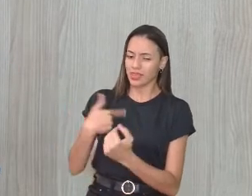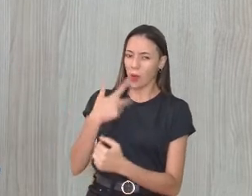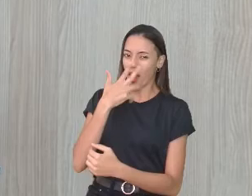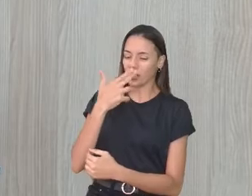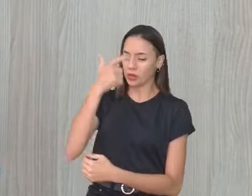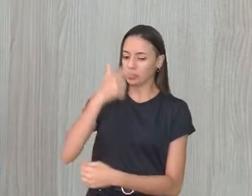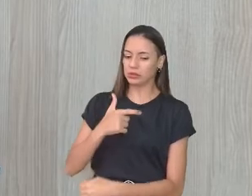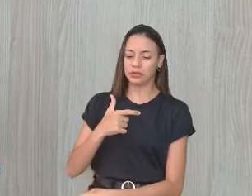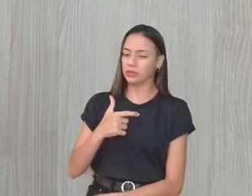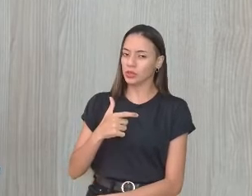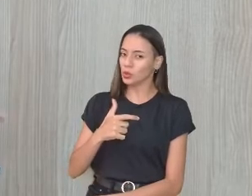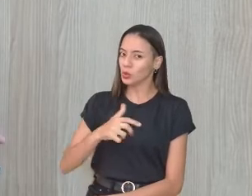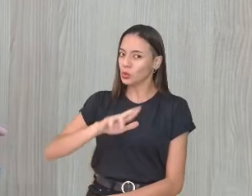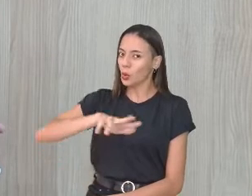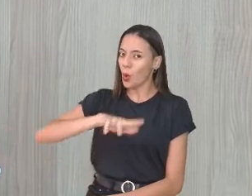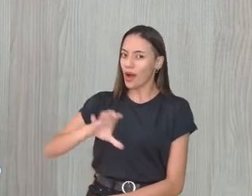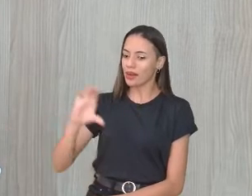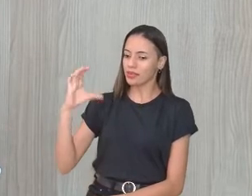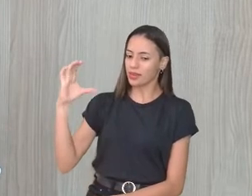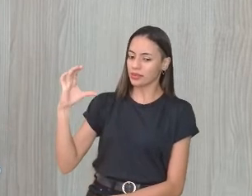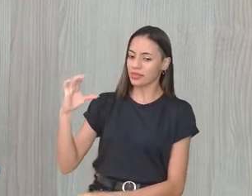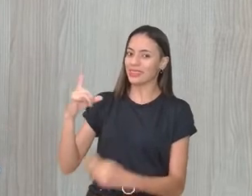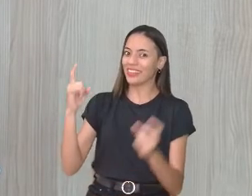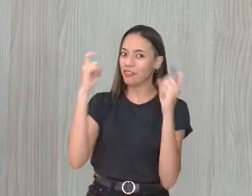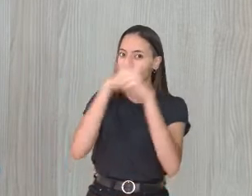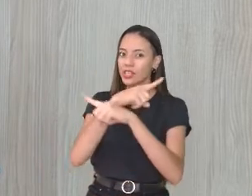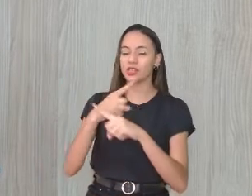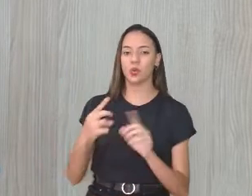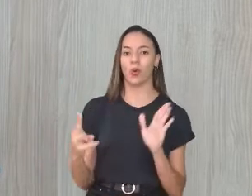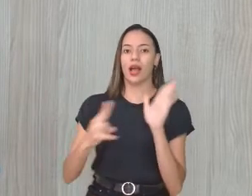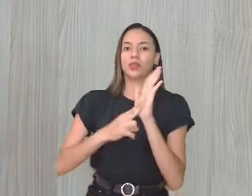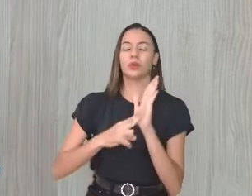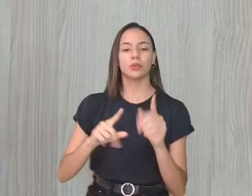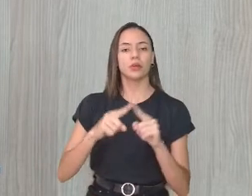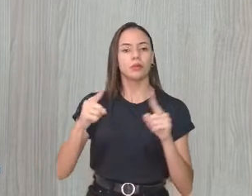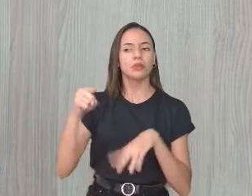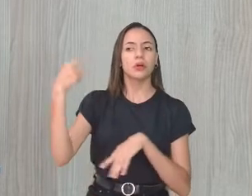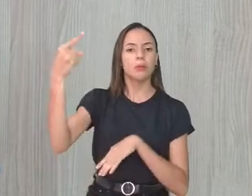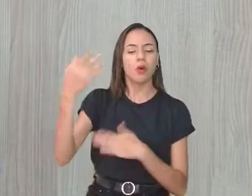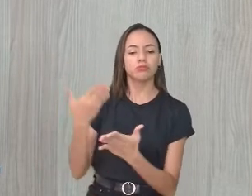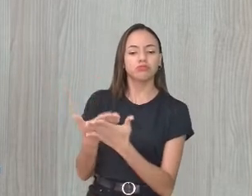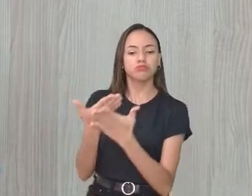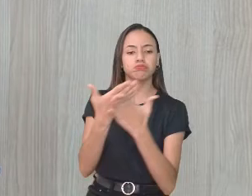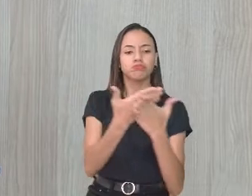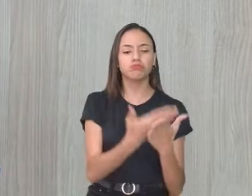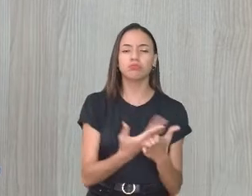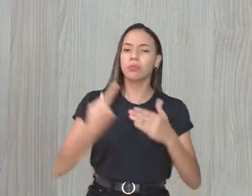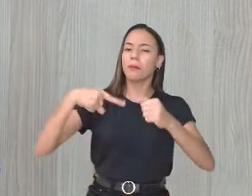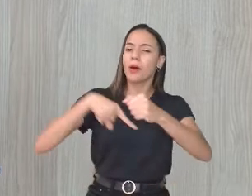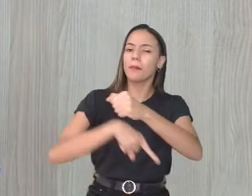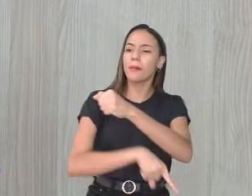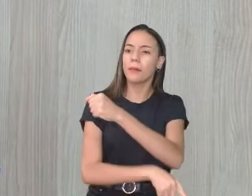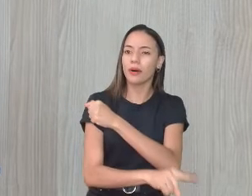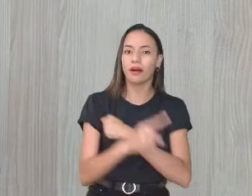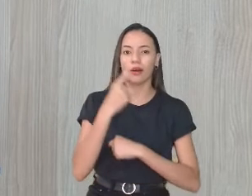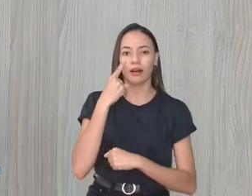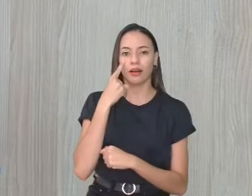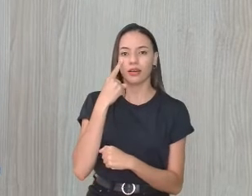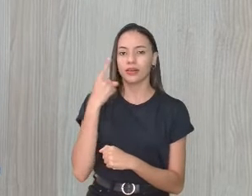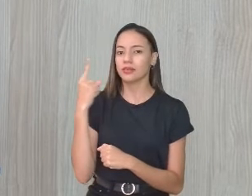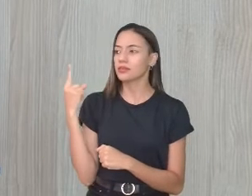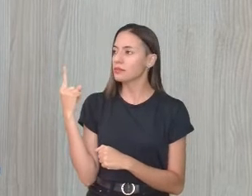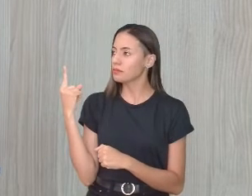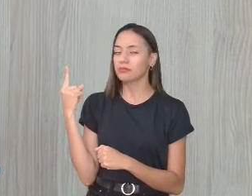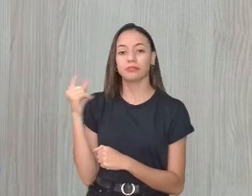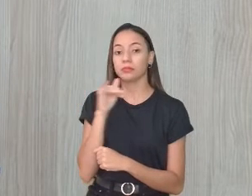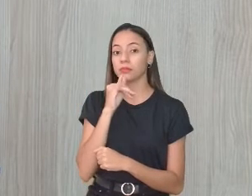cientistas, e até verdade. exercer isso é difícil, né? Mas aí depois, com o estudo, com o aprimoramento,